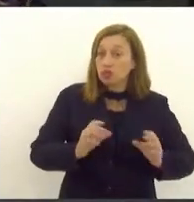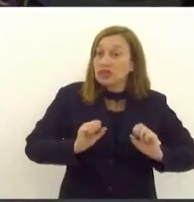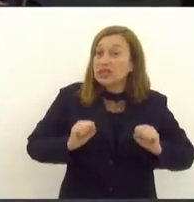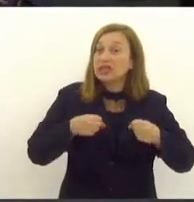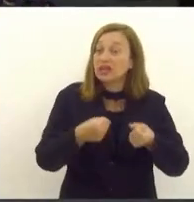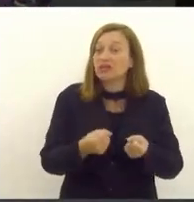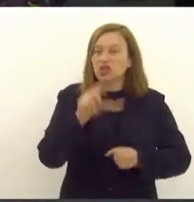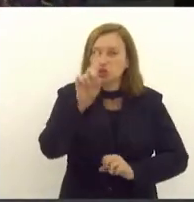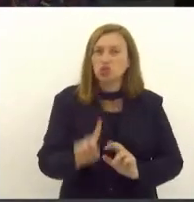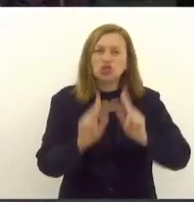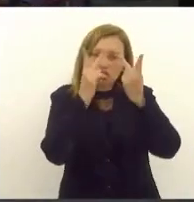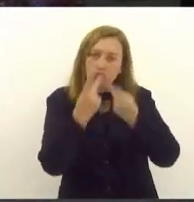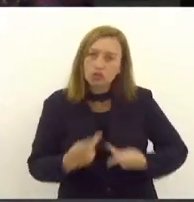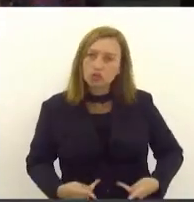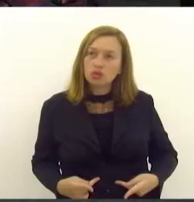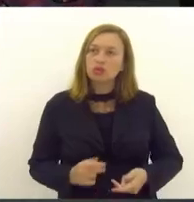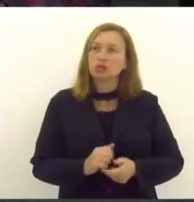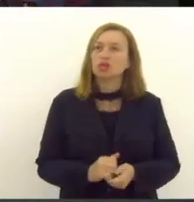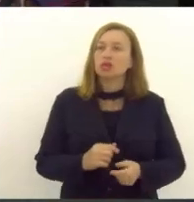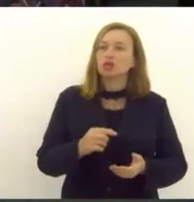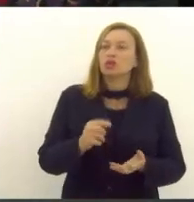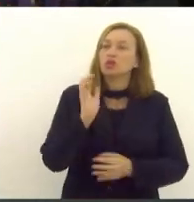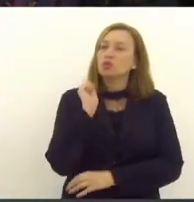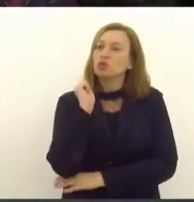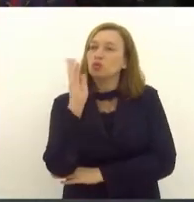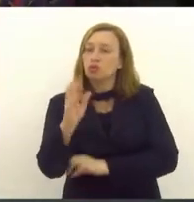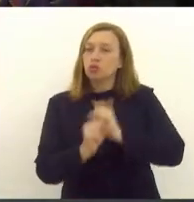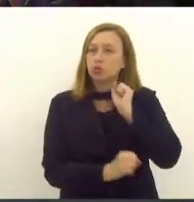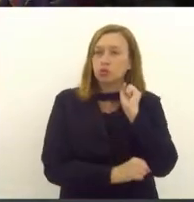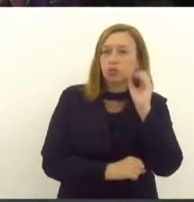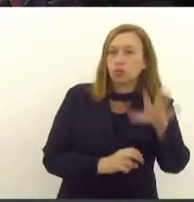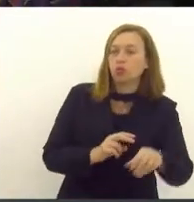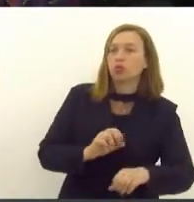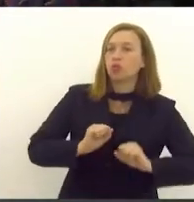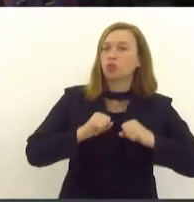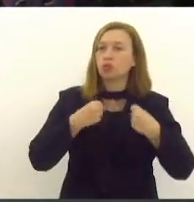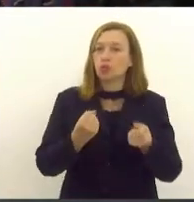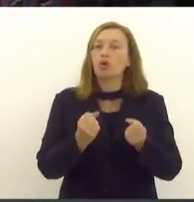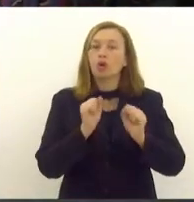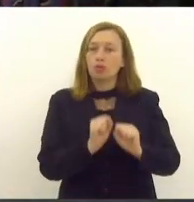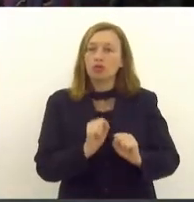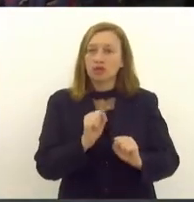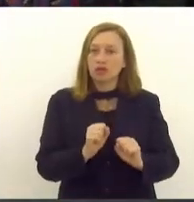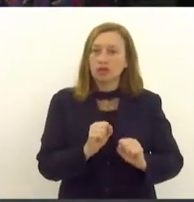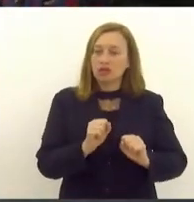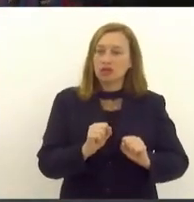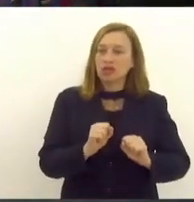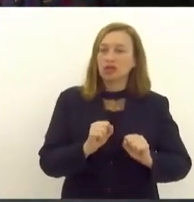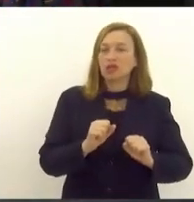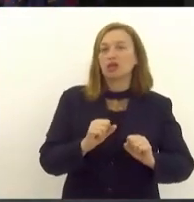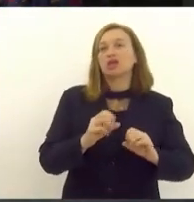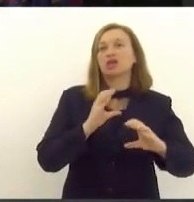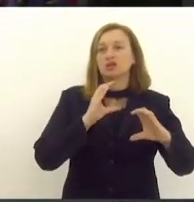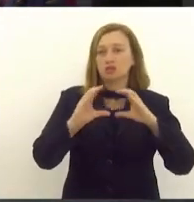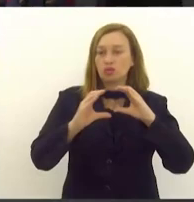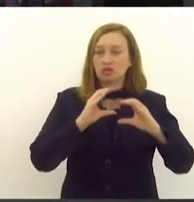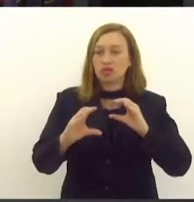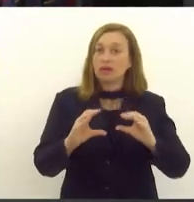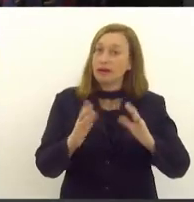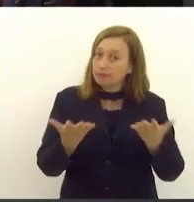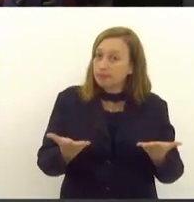defendem os direitos humanos o meio ambiente e a poder se expressar com a comunicação estão